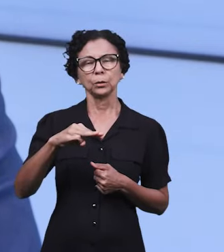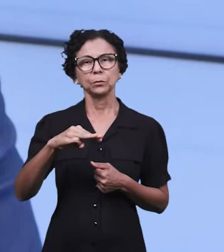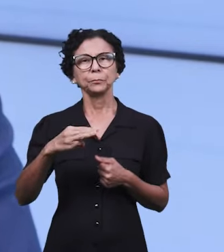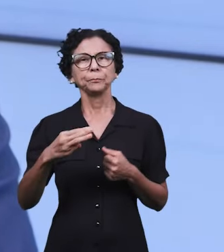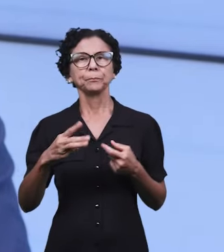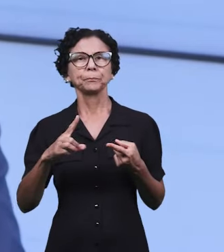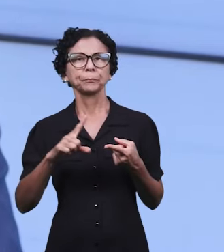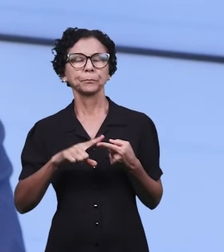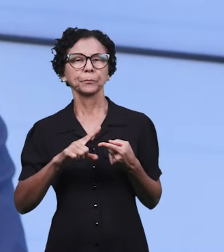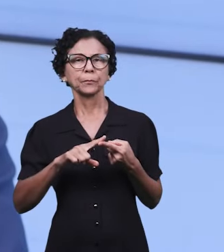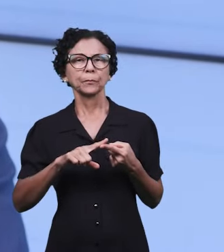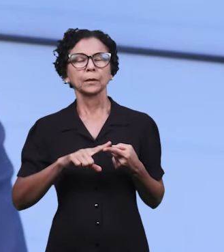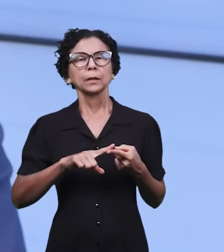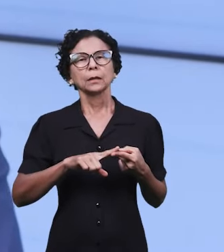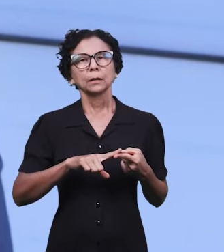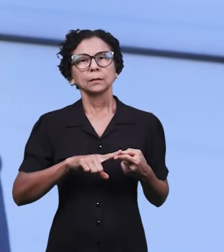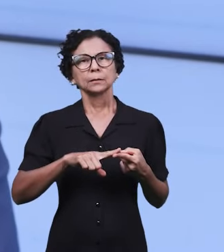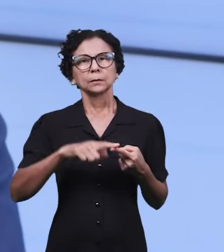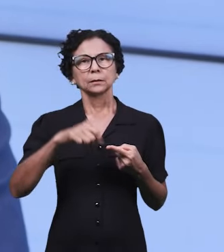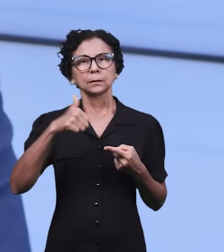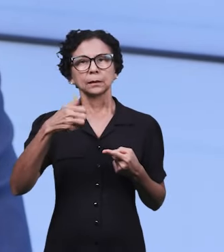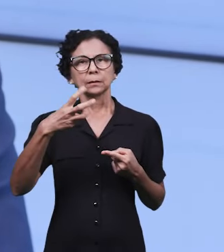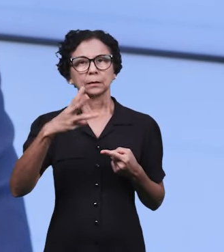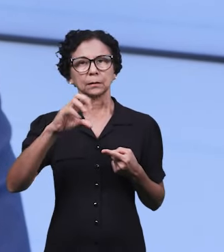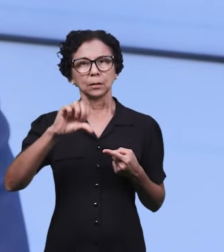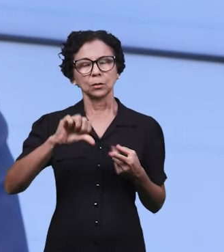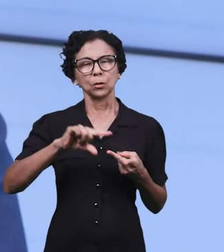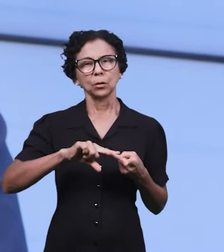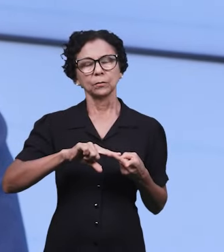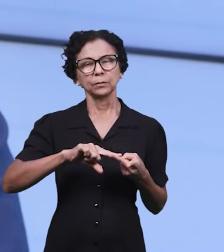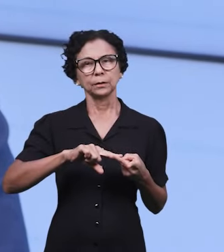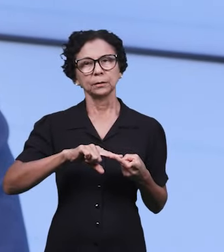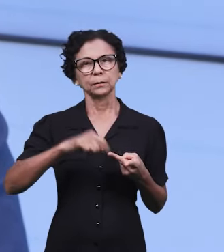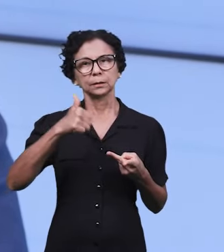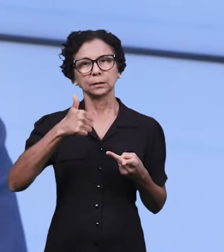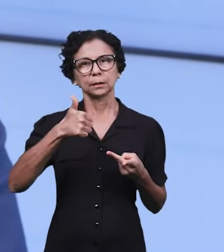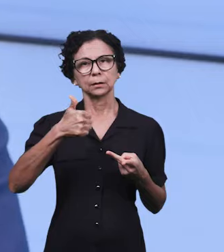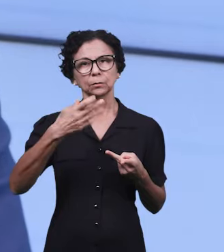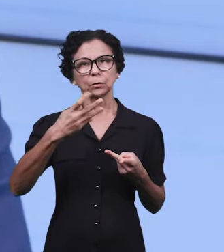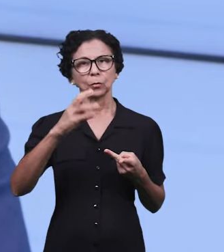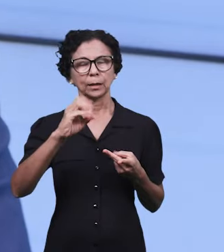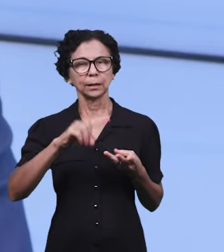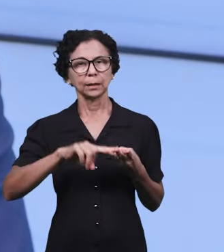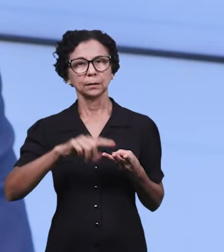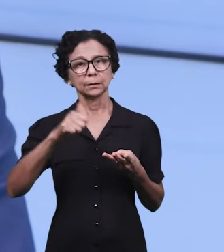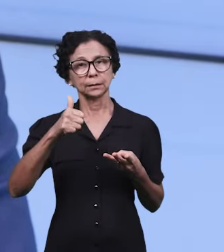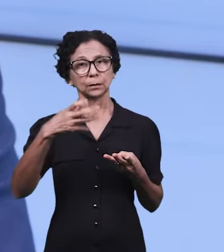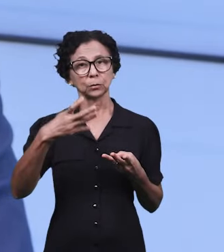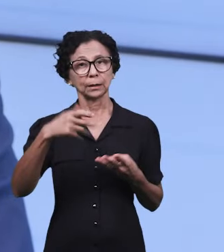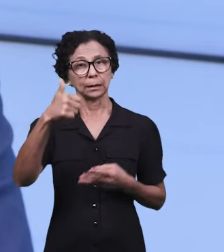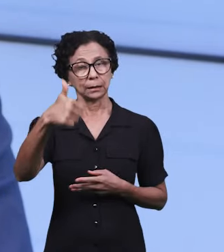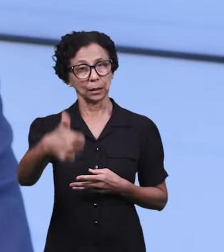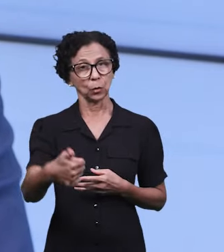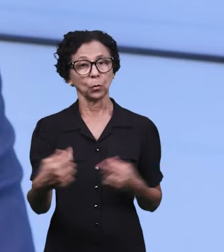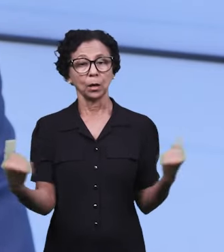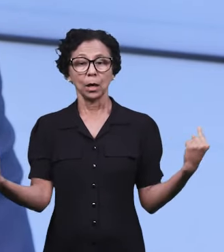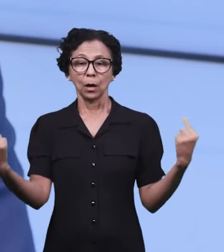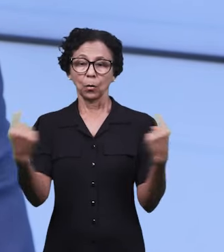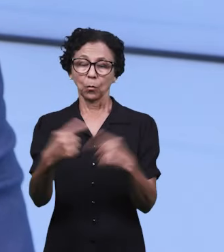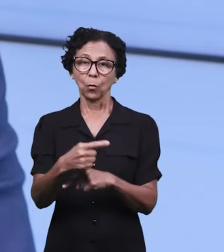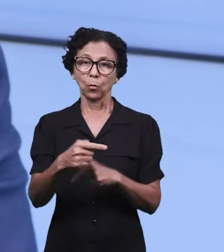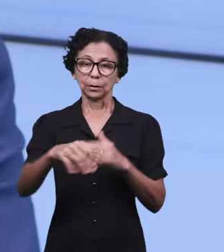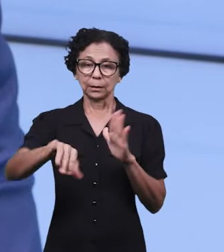artigo 140 da injúria e o 141 ele traz esta regra quando o crime é cometido contra